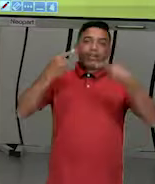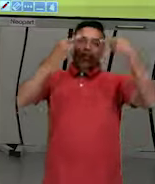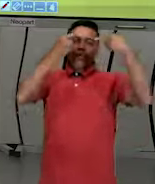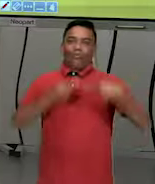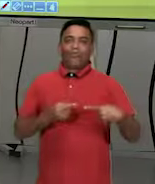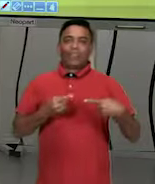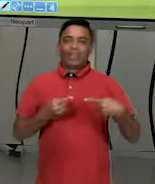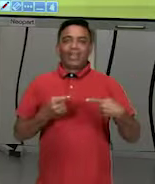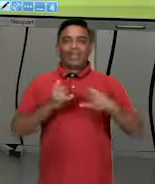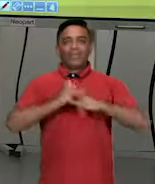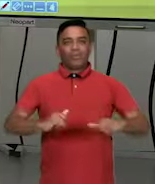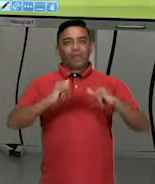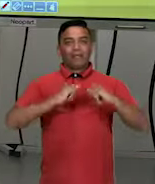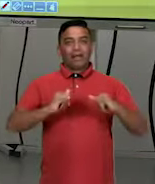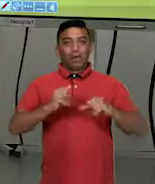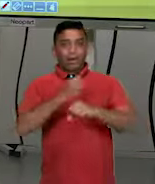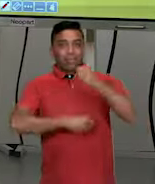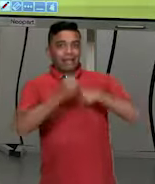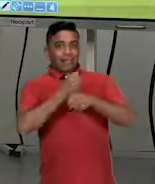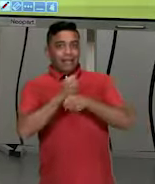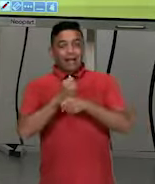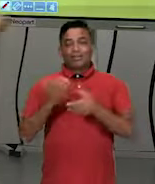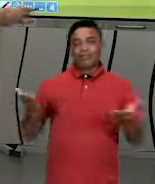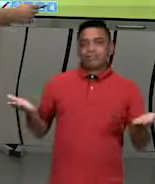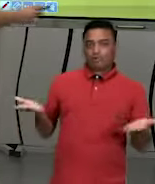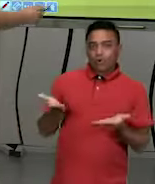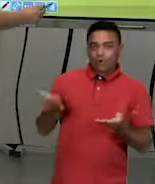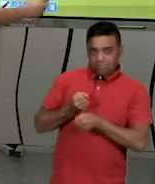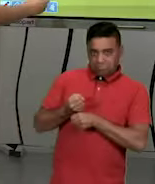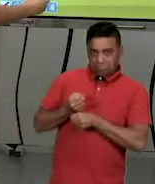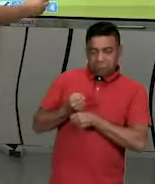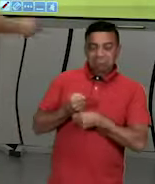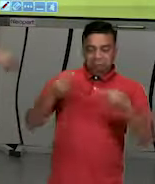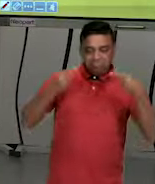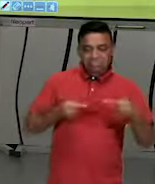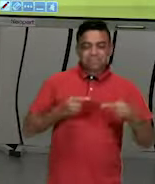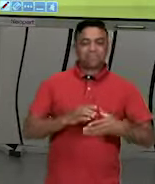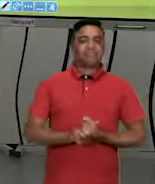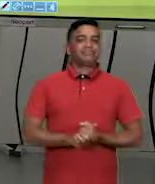essas informações. Beleza? Continuando.